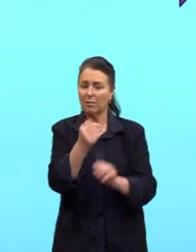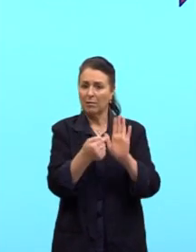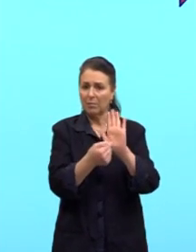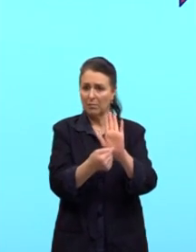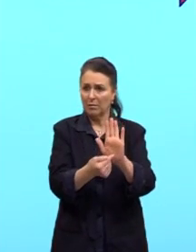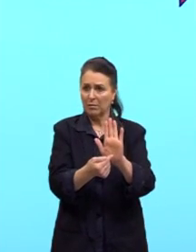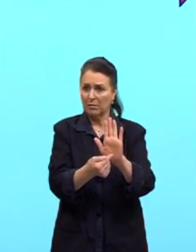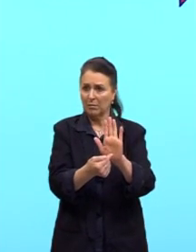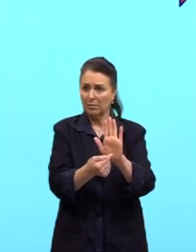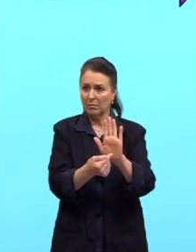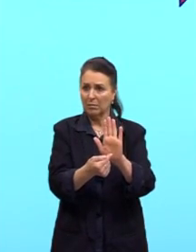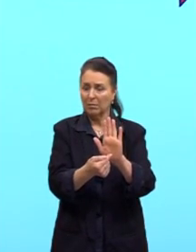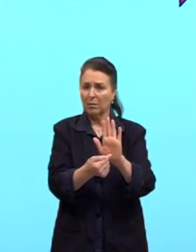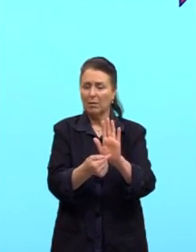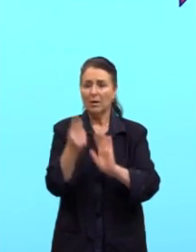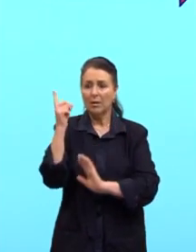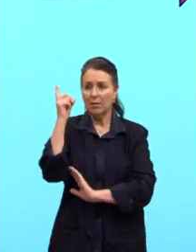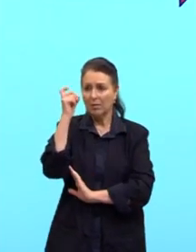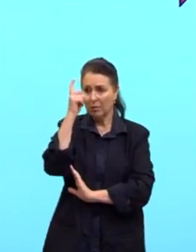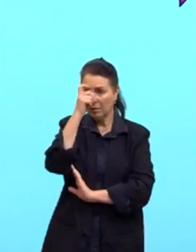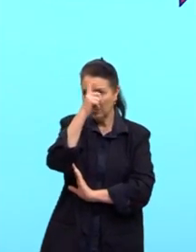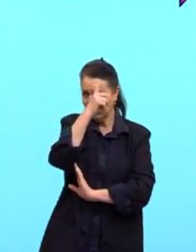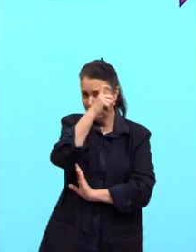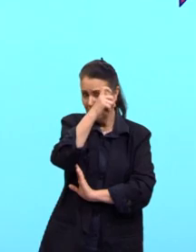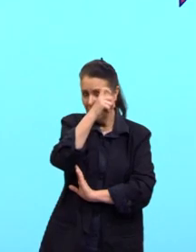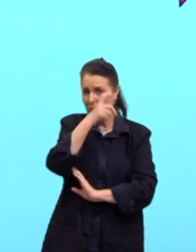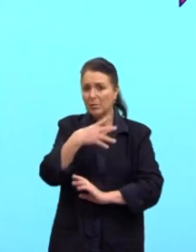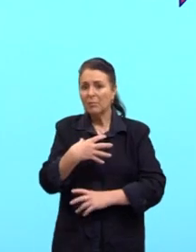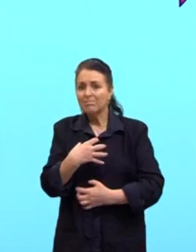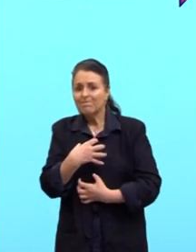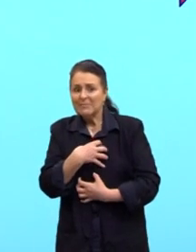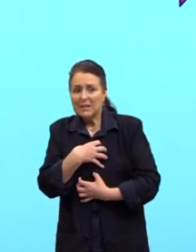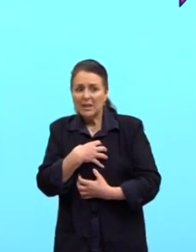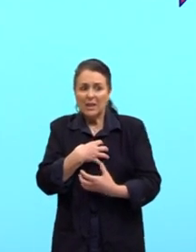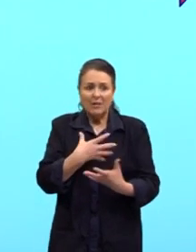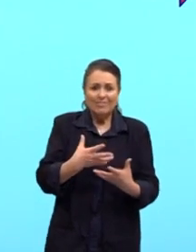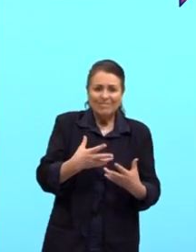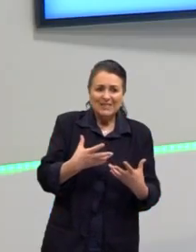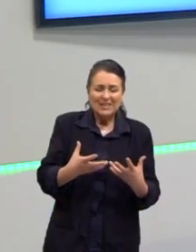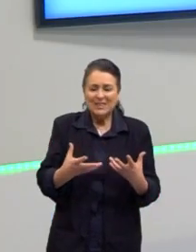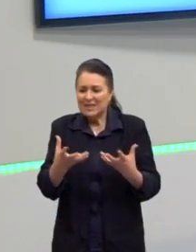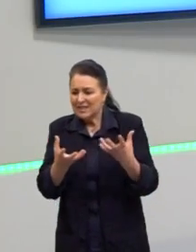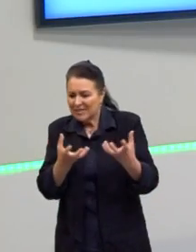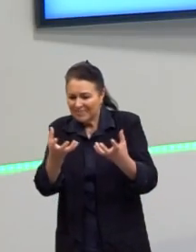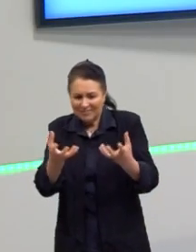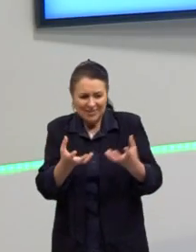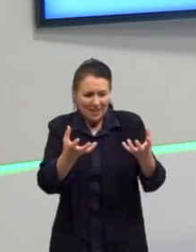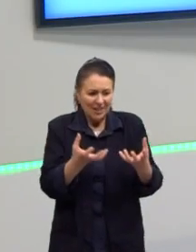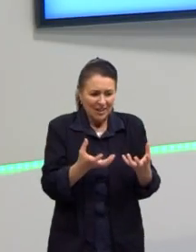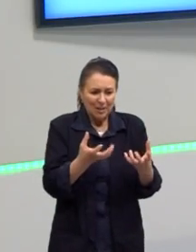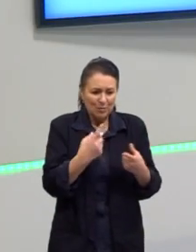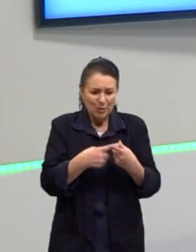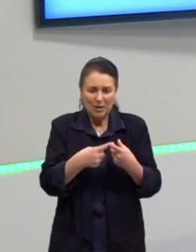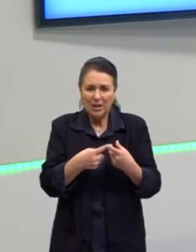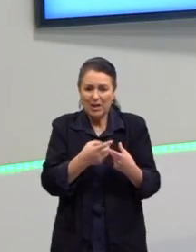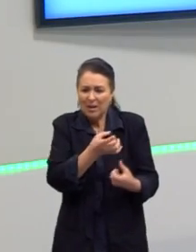revela que ela tem dificuldade em conciliar diferentes anseios porque se ele é completamente diferente